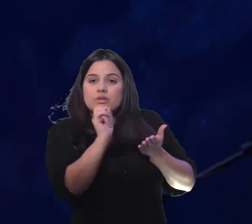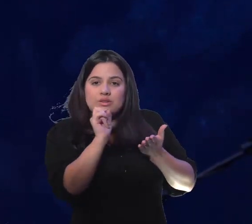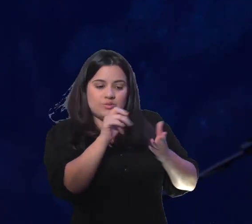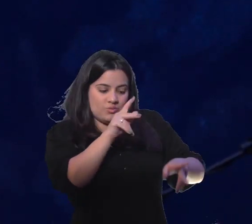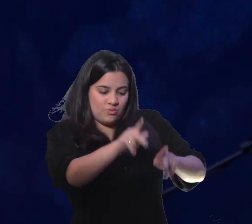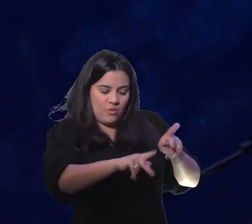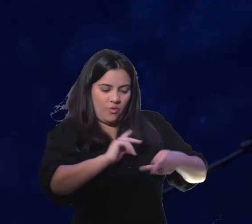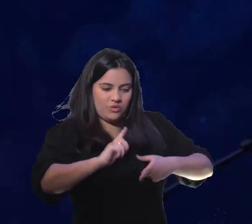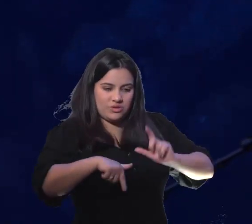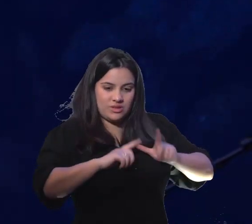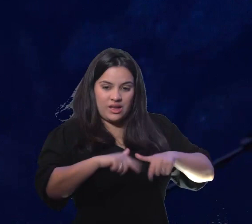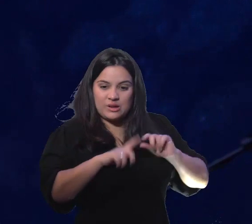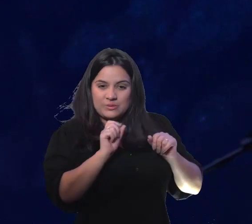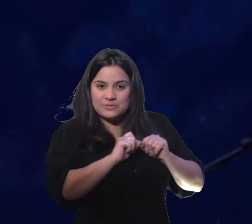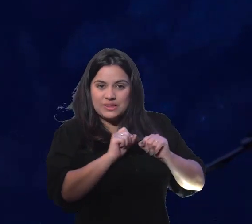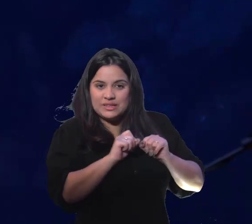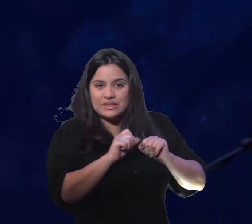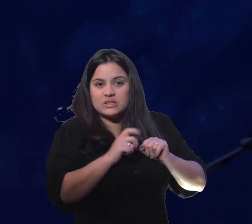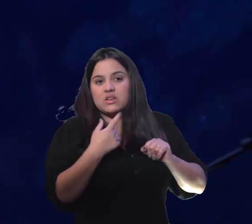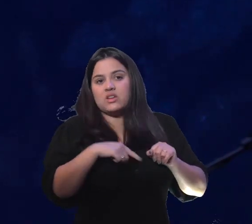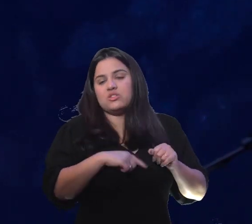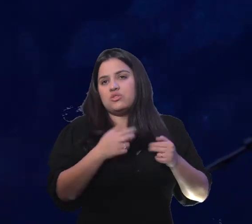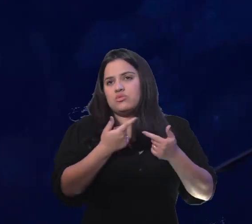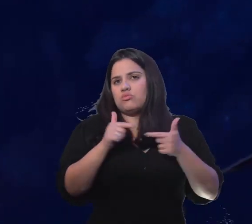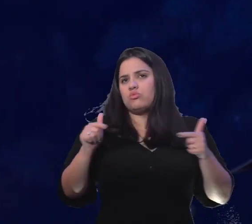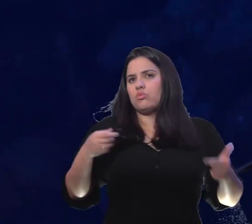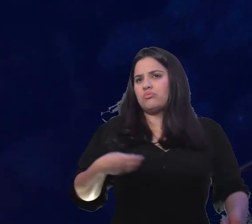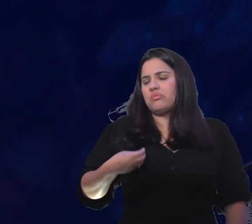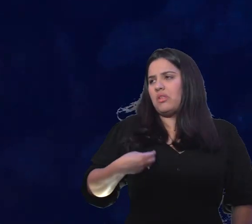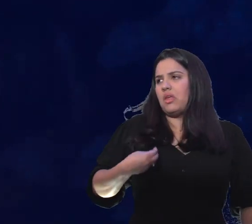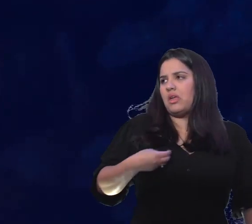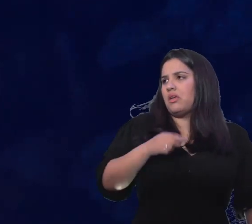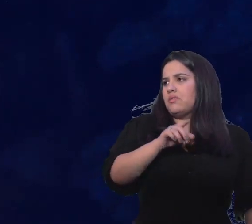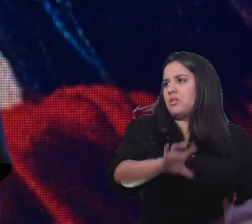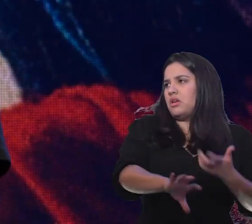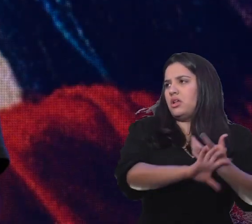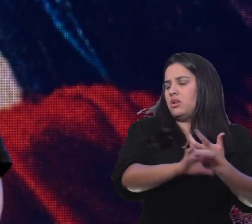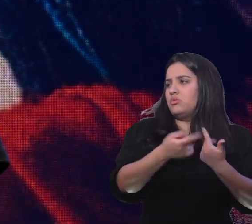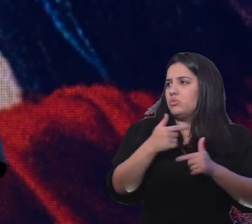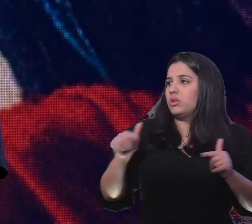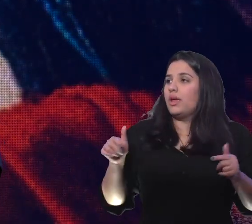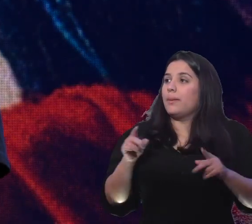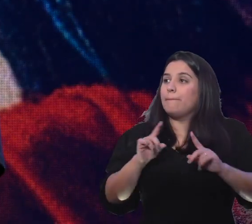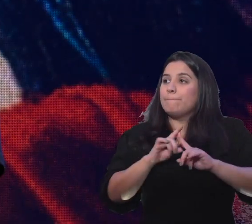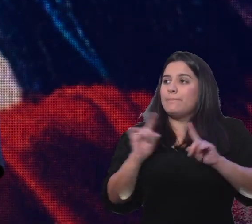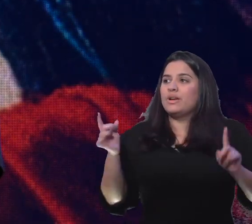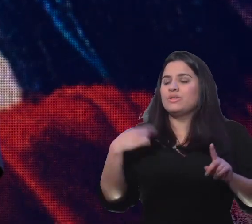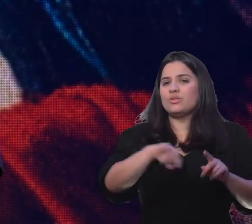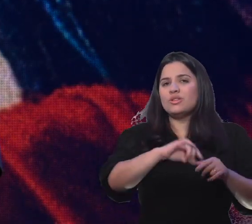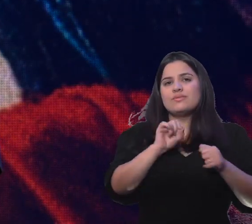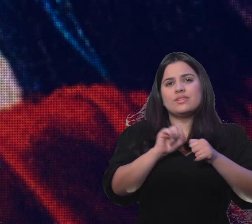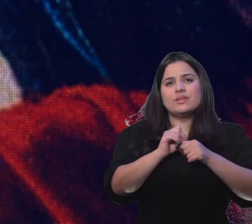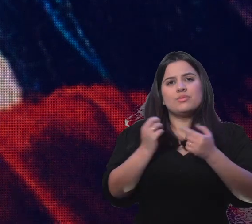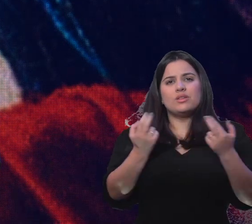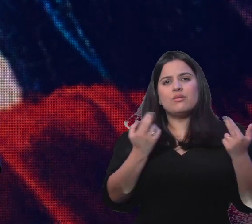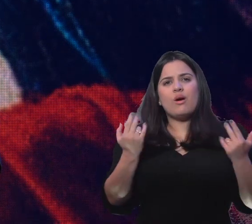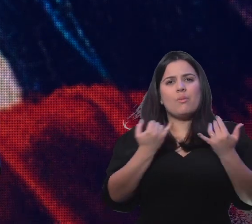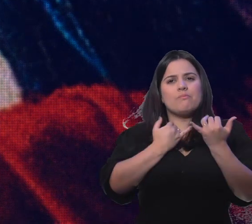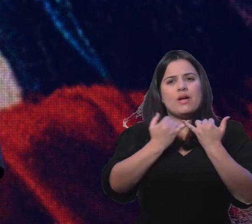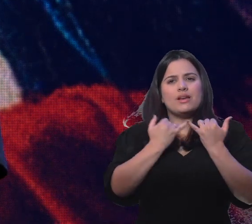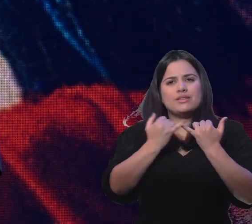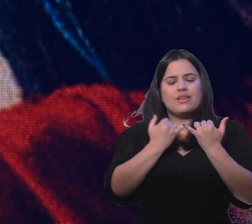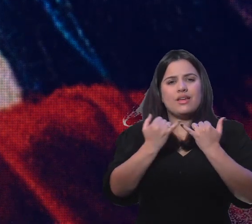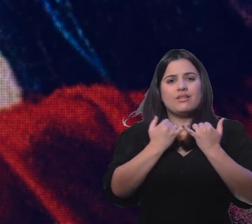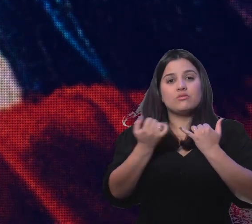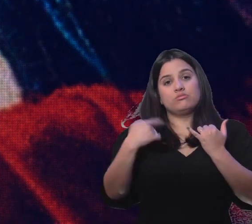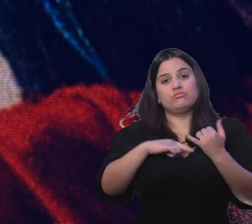aqui e que a gente, por mais que não esteja lá no deserto, né, a gente está numa realidade bem diferente, a gente faz isso em nosso coração, a gente